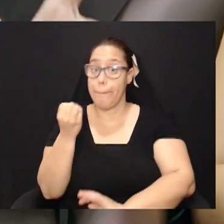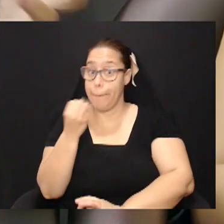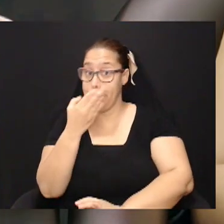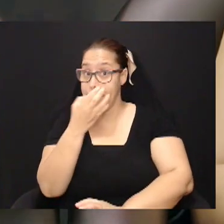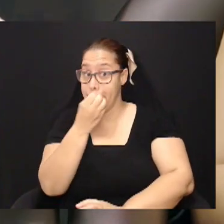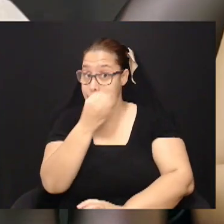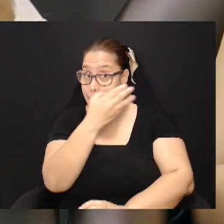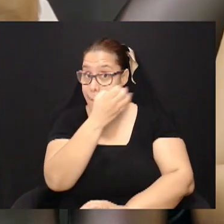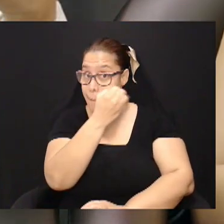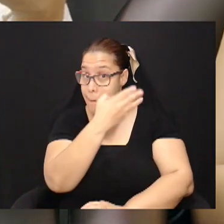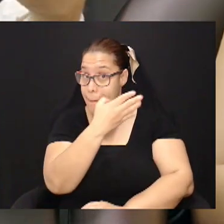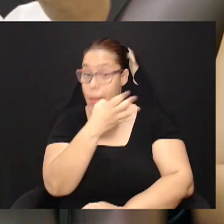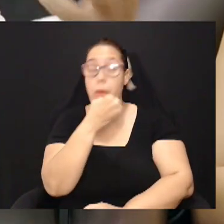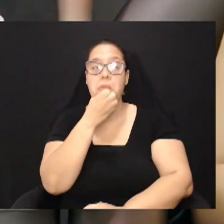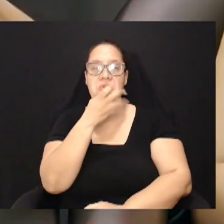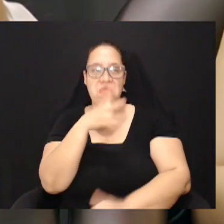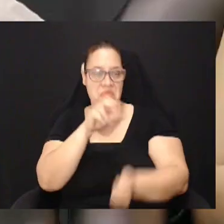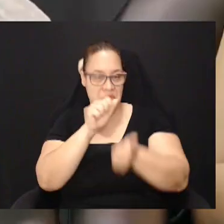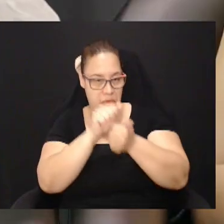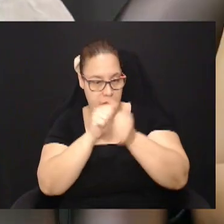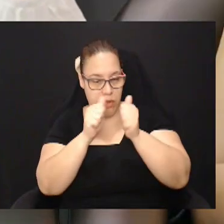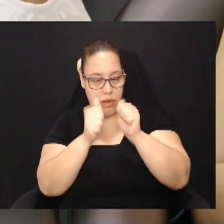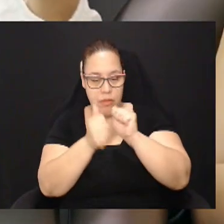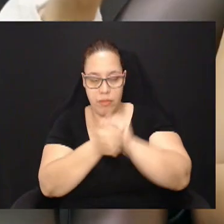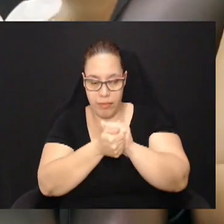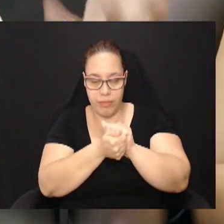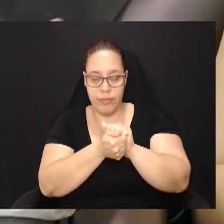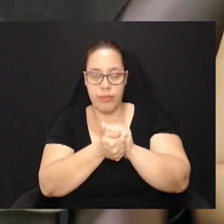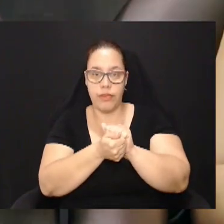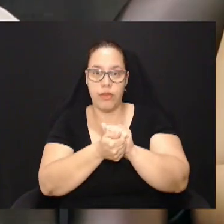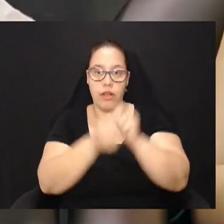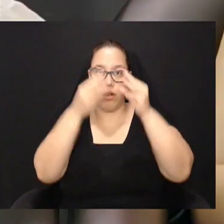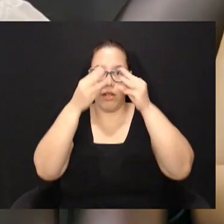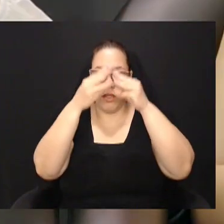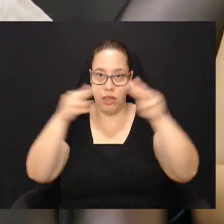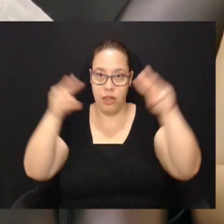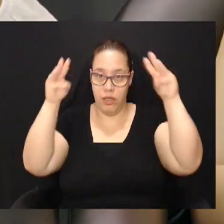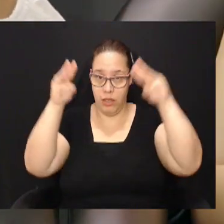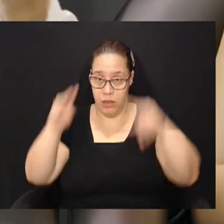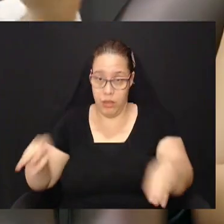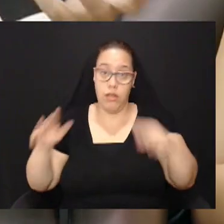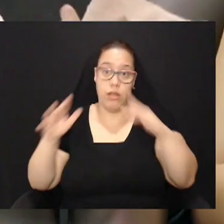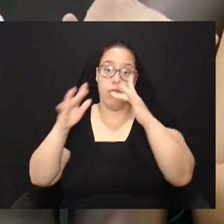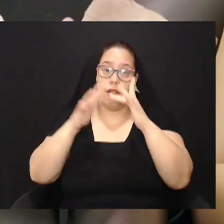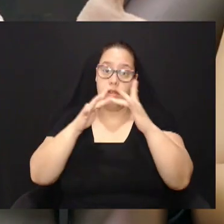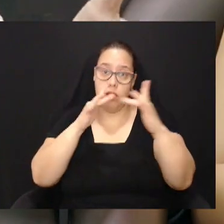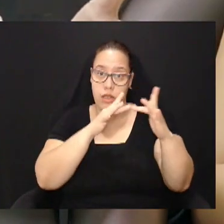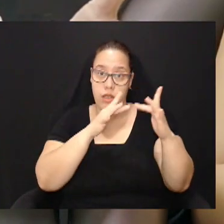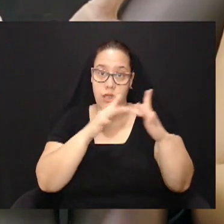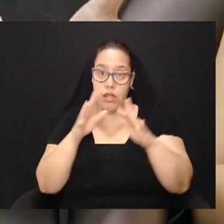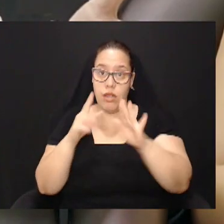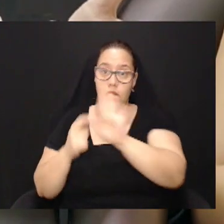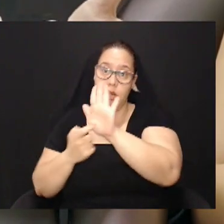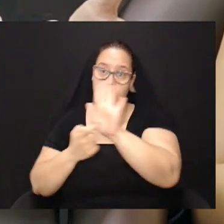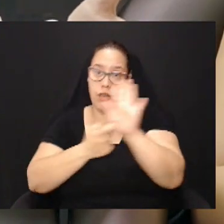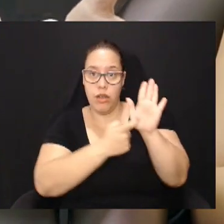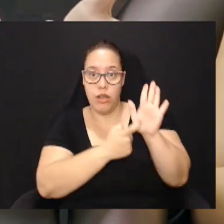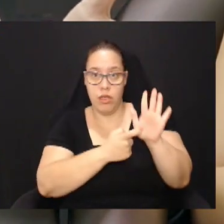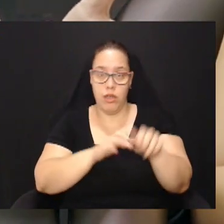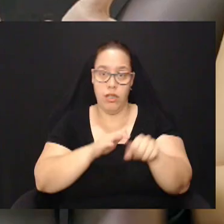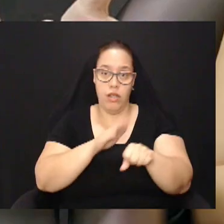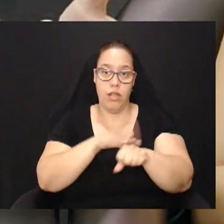bem feita, né, que você vai conhecer museus, que você vai entrar em contato com obra de arte, vale mais do que uma